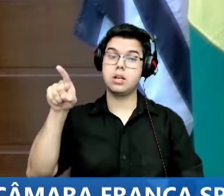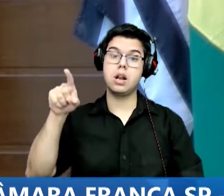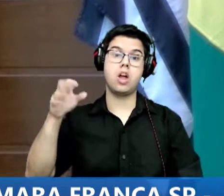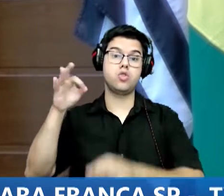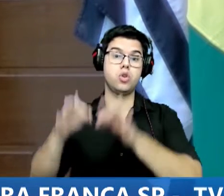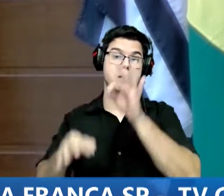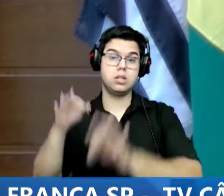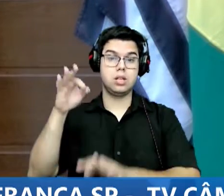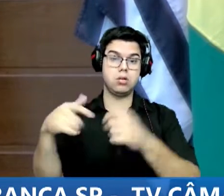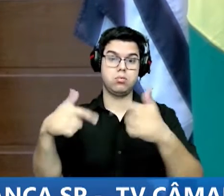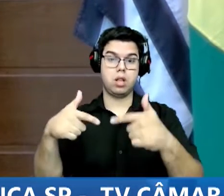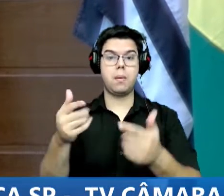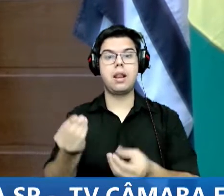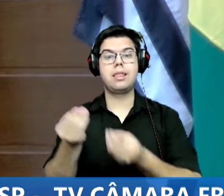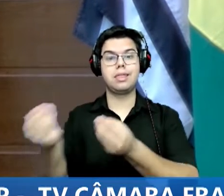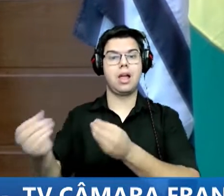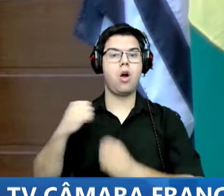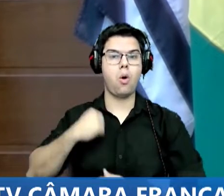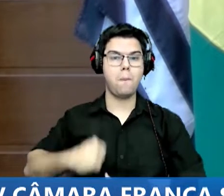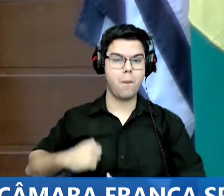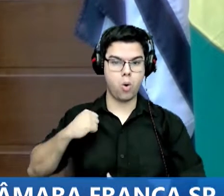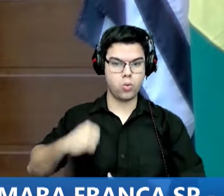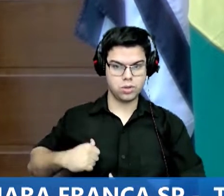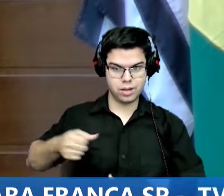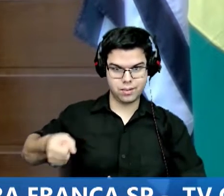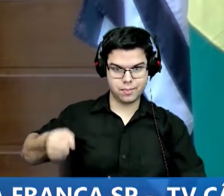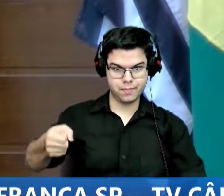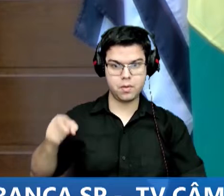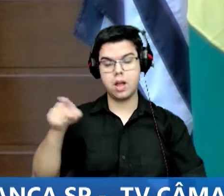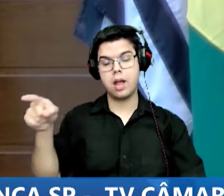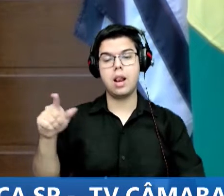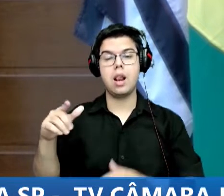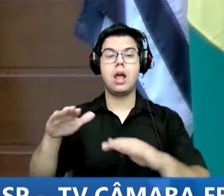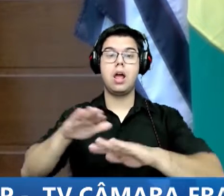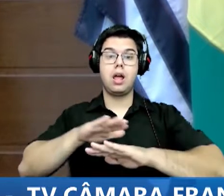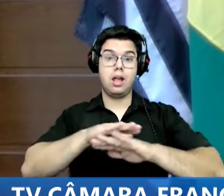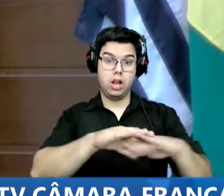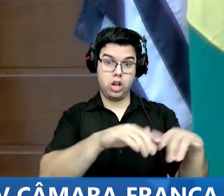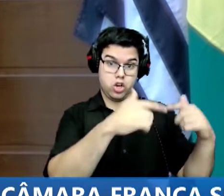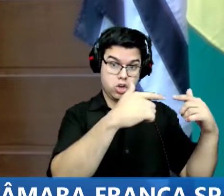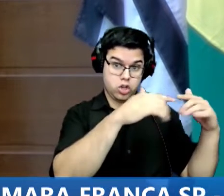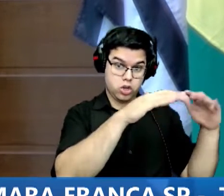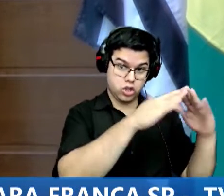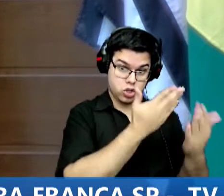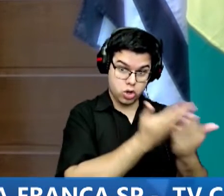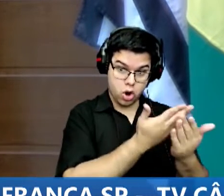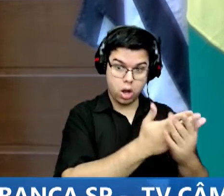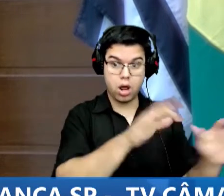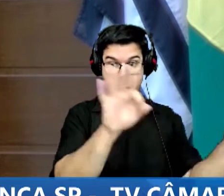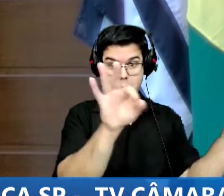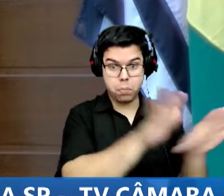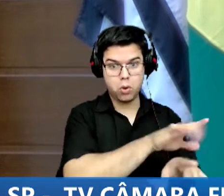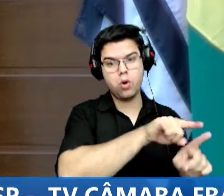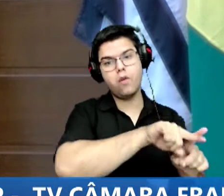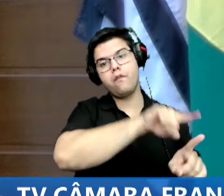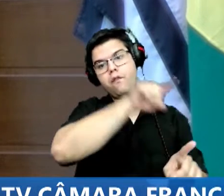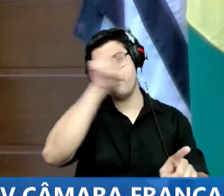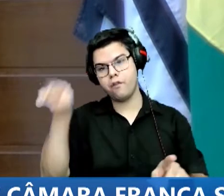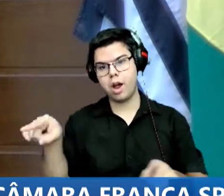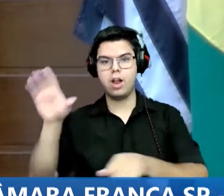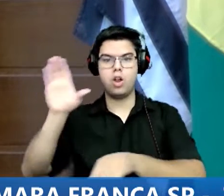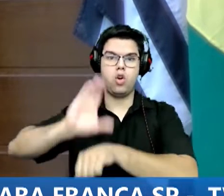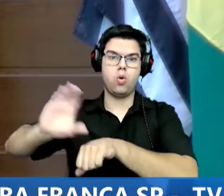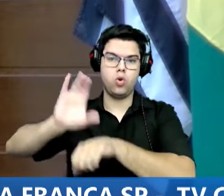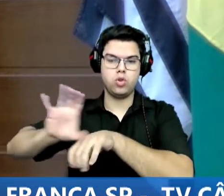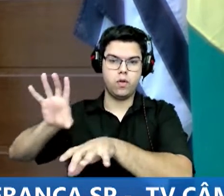que esses adolescentes pudessem sair da escola e ir diretamente para o curso de formação ou para a parte prática,